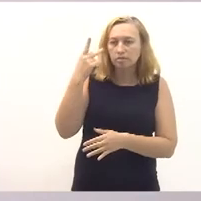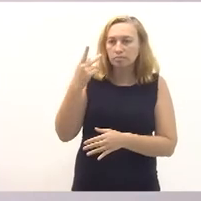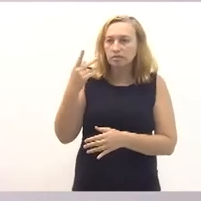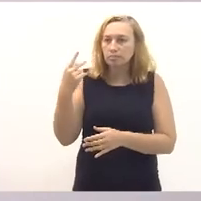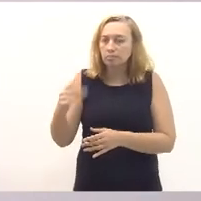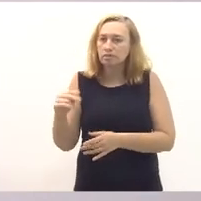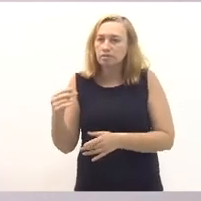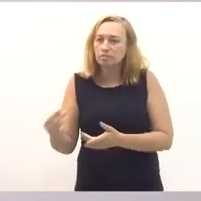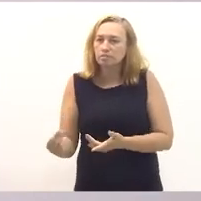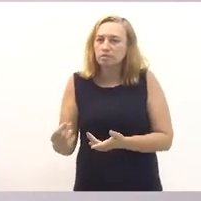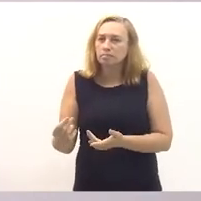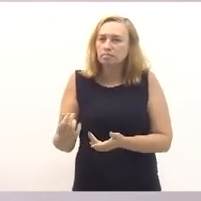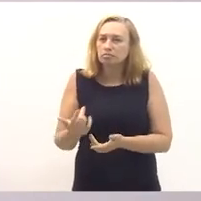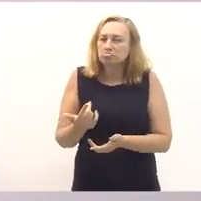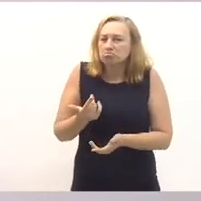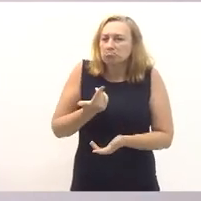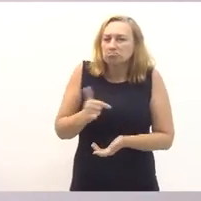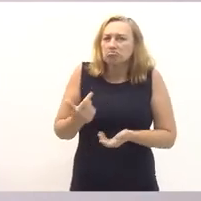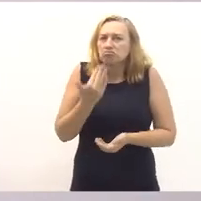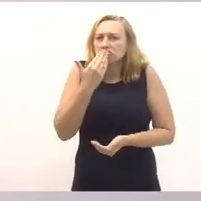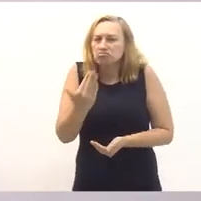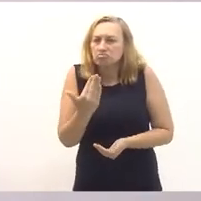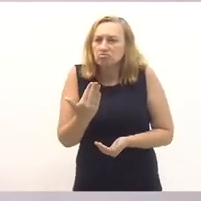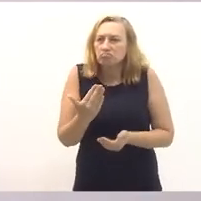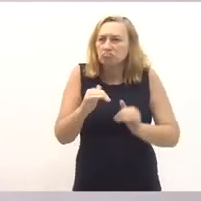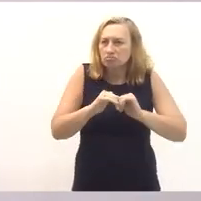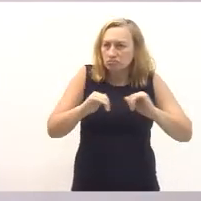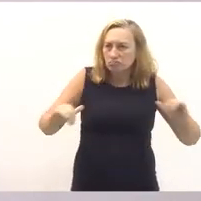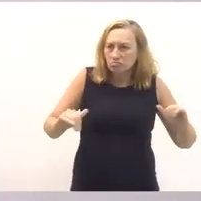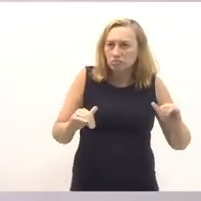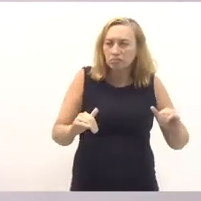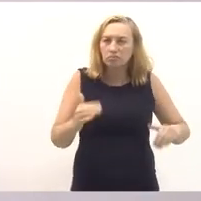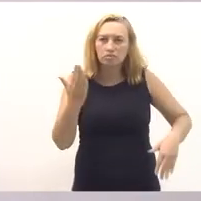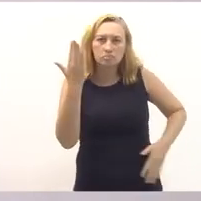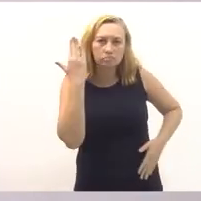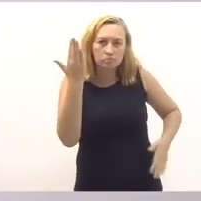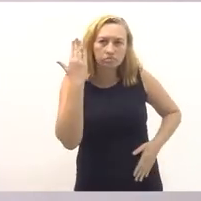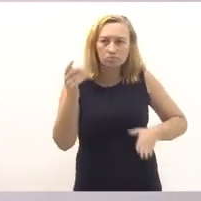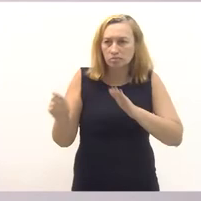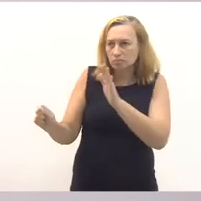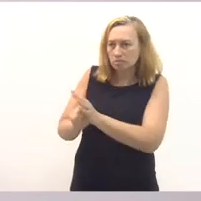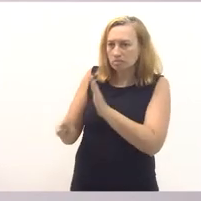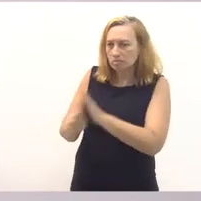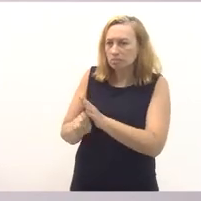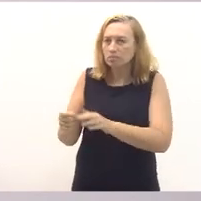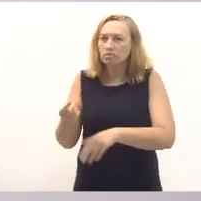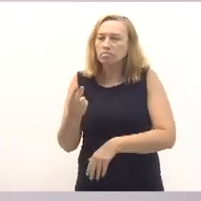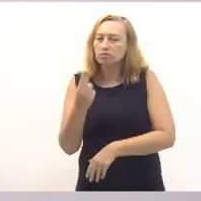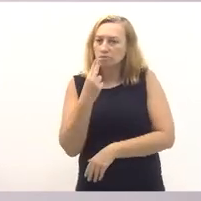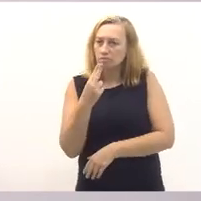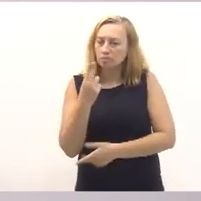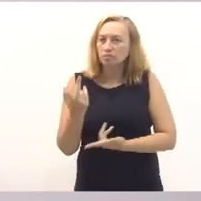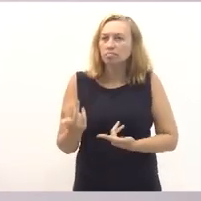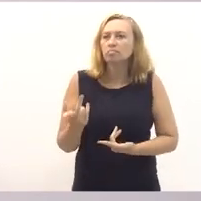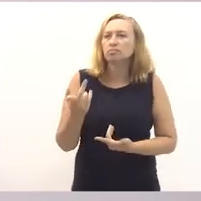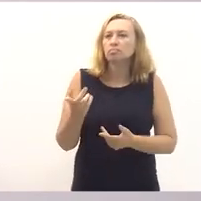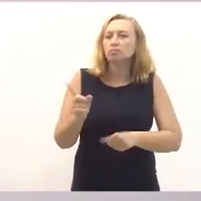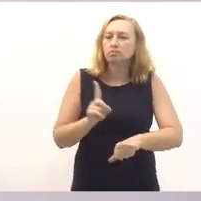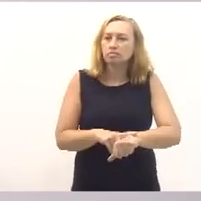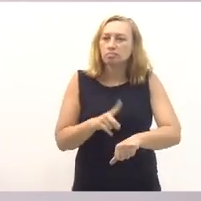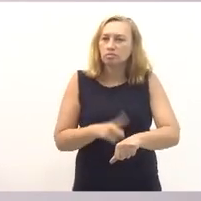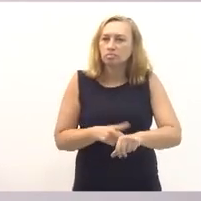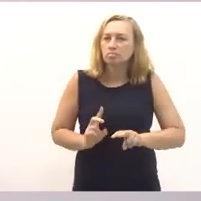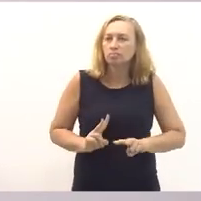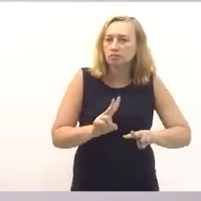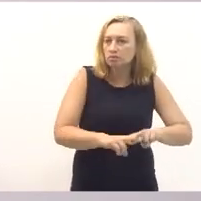nenhuma não nenhum tipo de distinção entre traficante e usuário no momento que a as apreensões